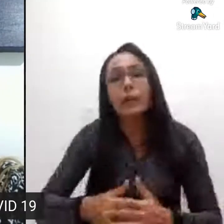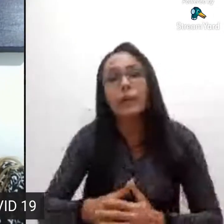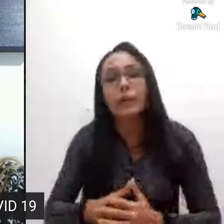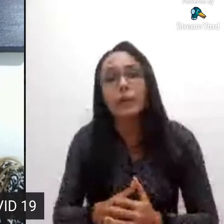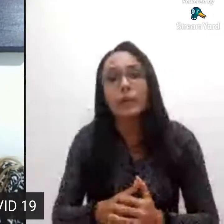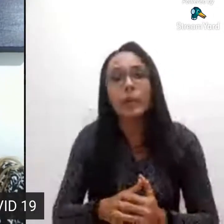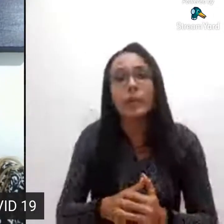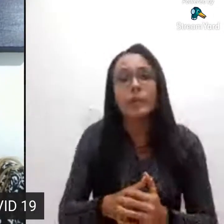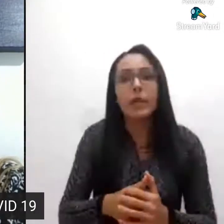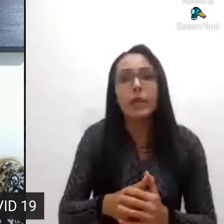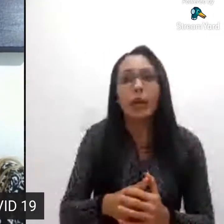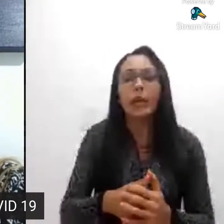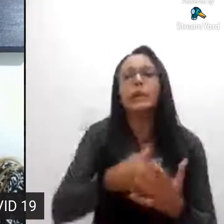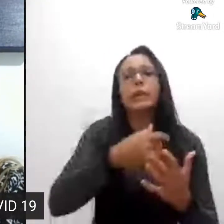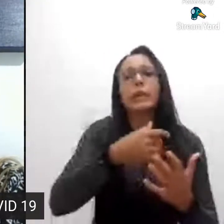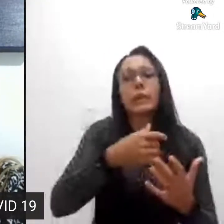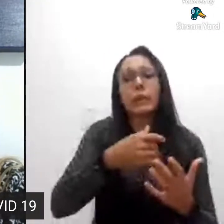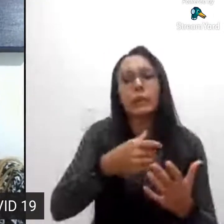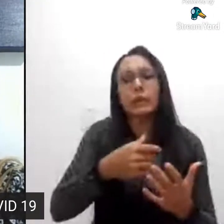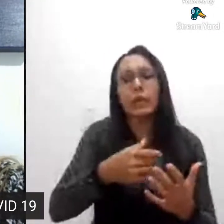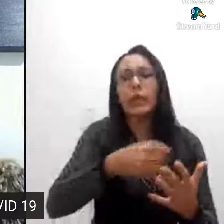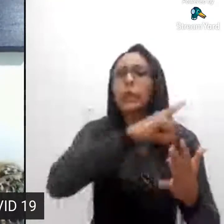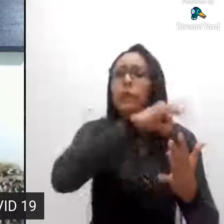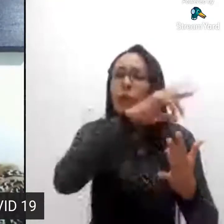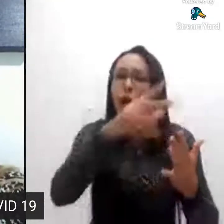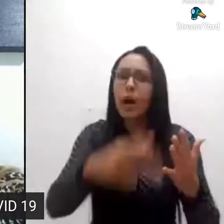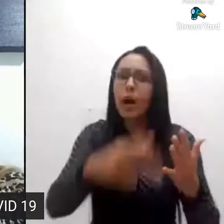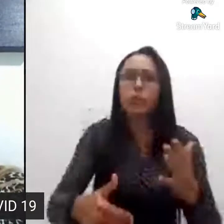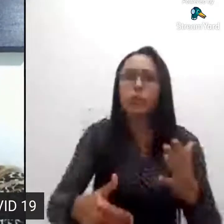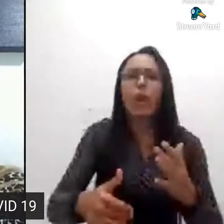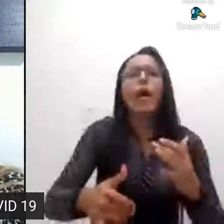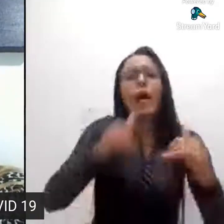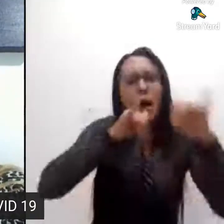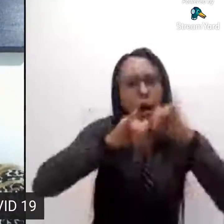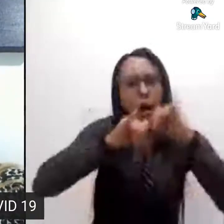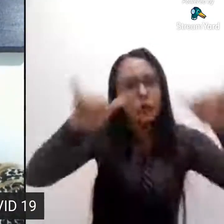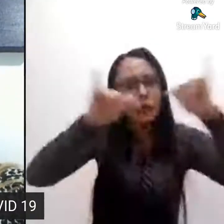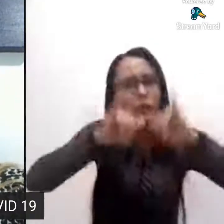de vários anúncios, né, de vários